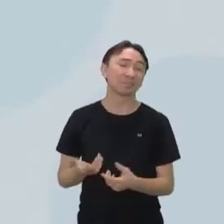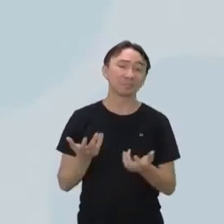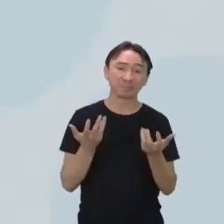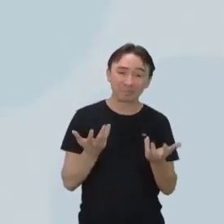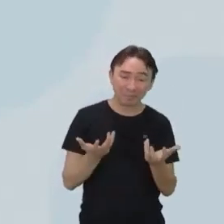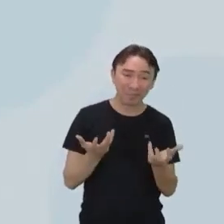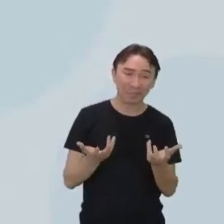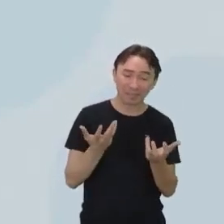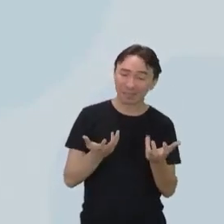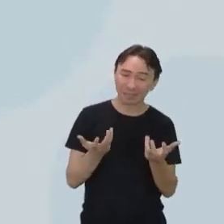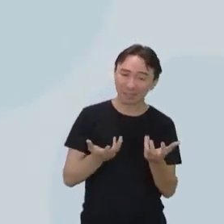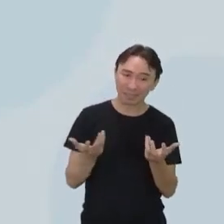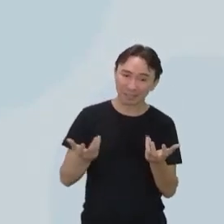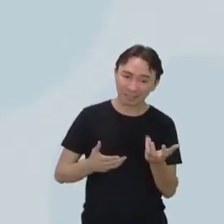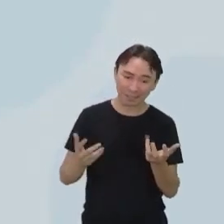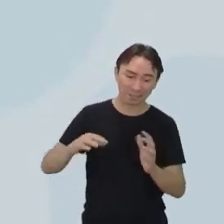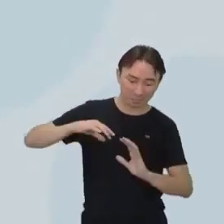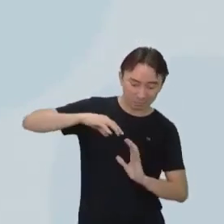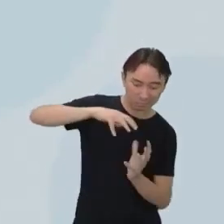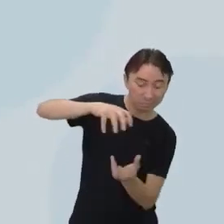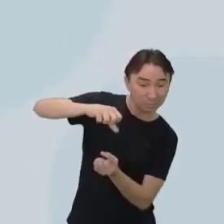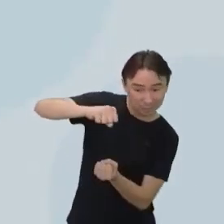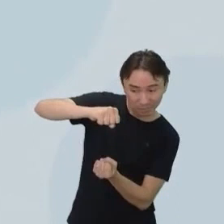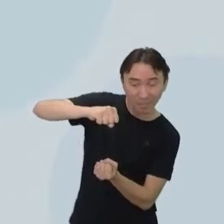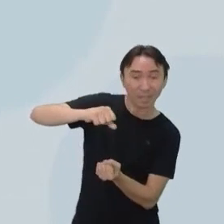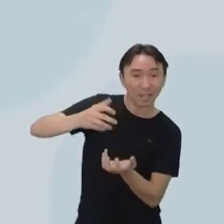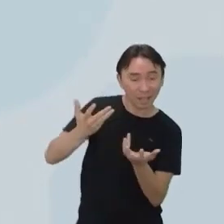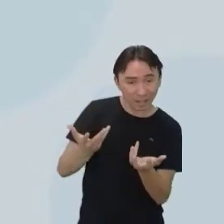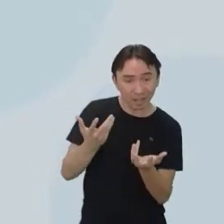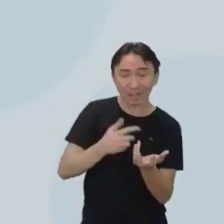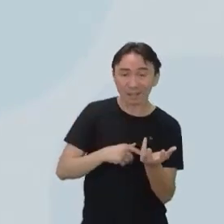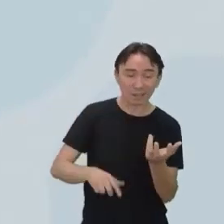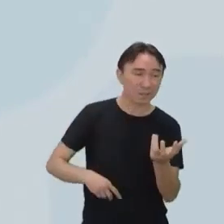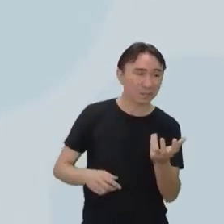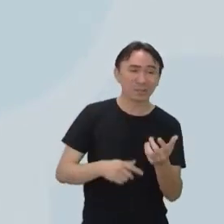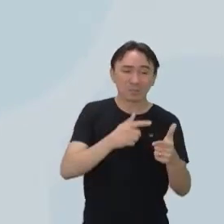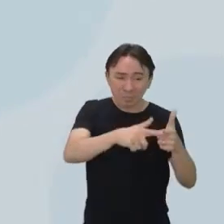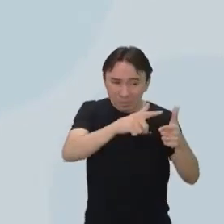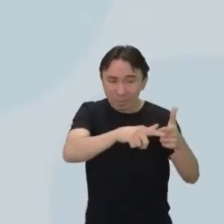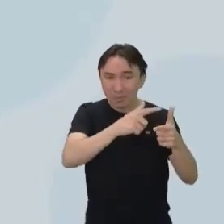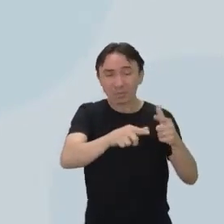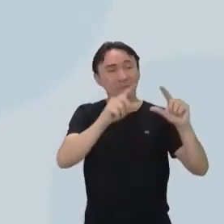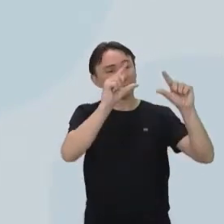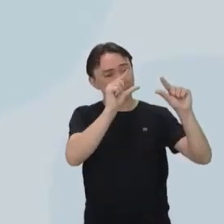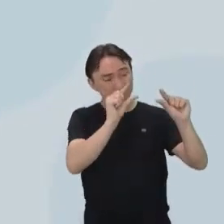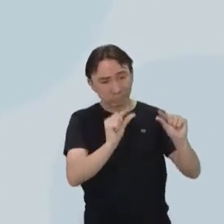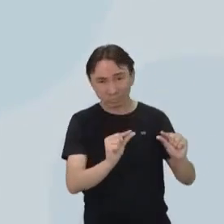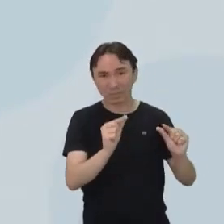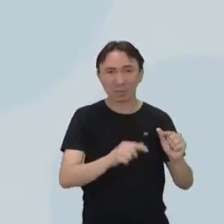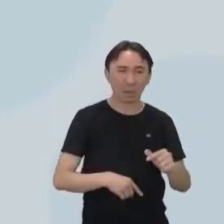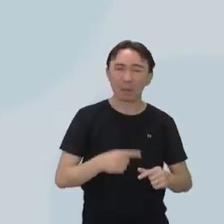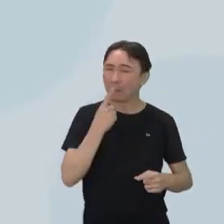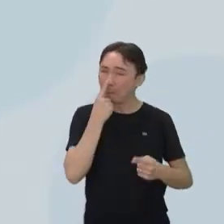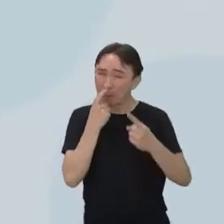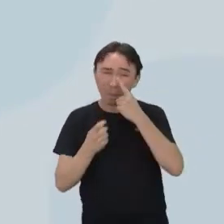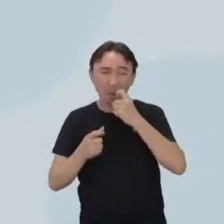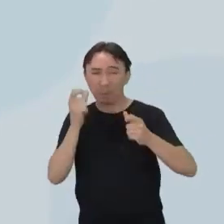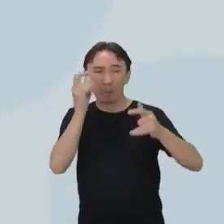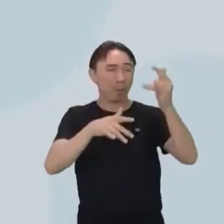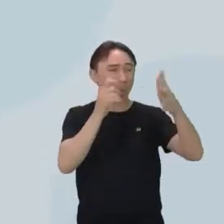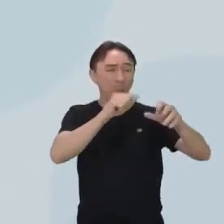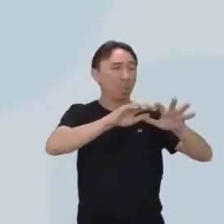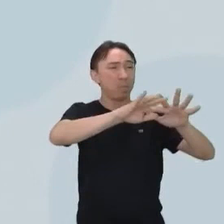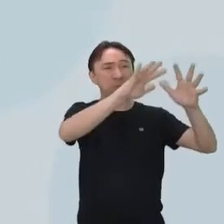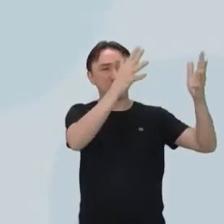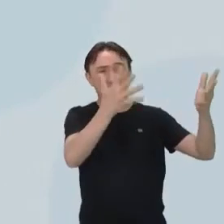otimizar a diminuição dos impactos sociais por meio da otimização dos resíduos e entulhos, e não aumentar os impactos